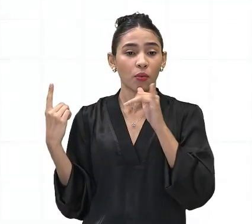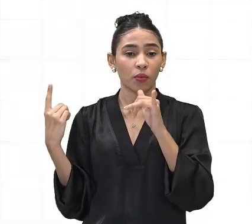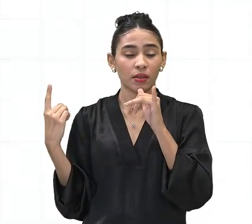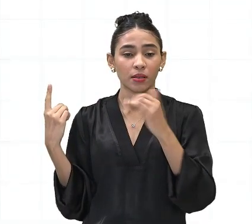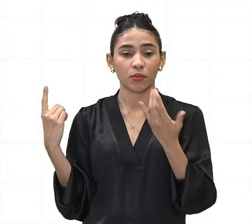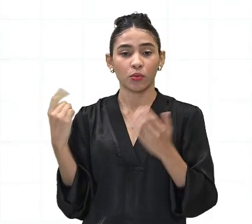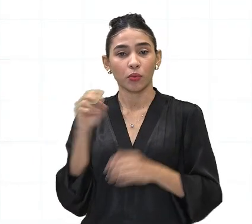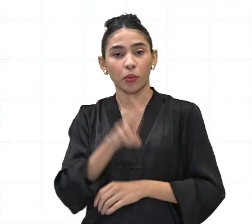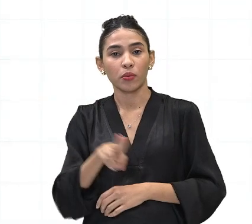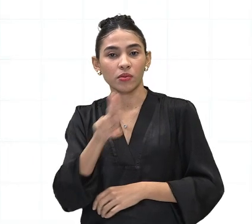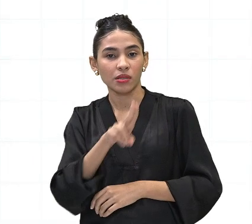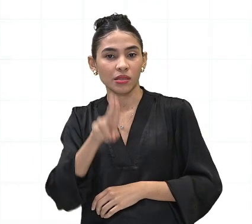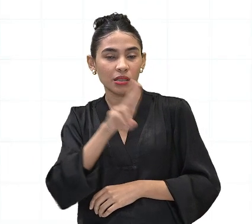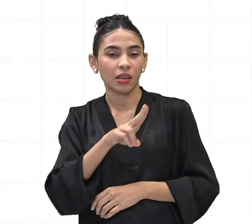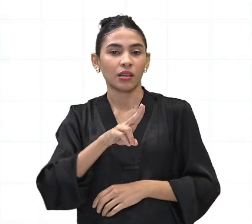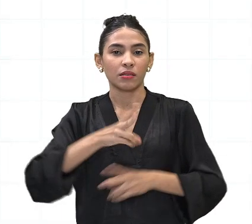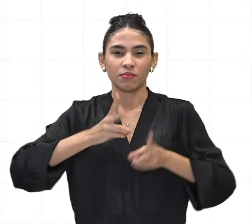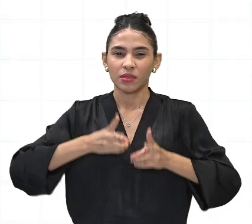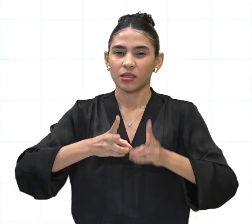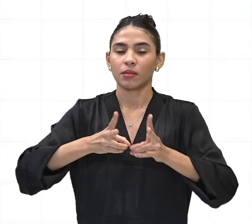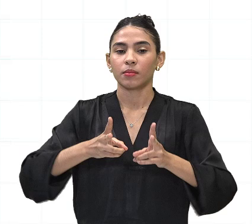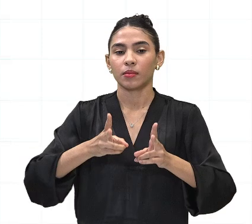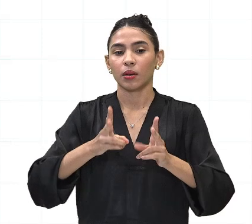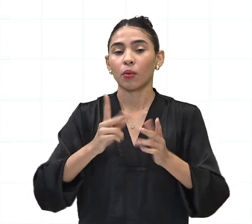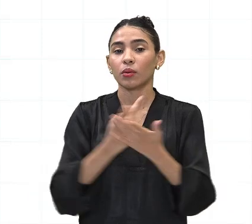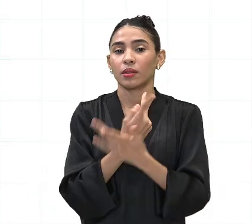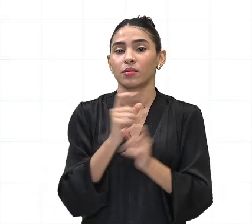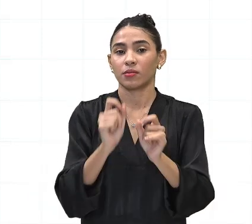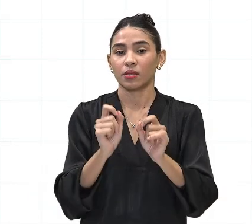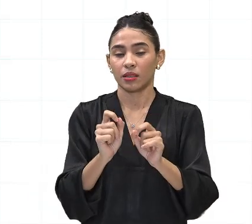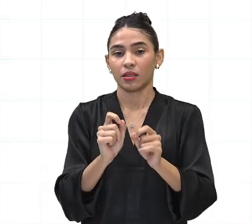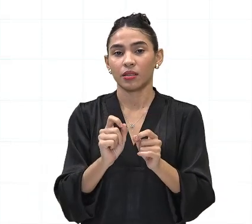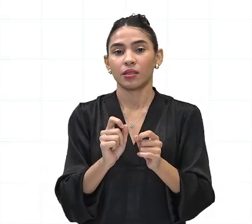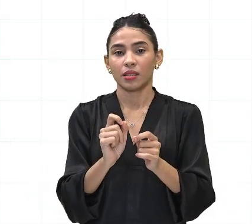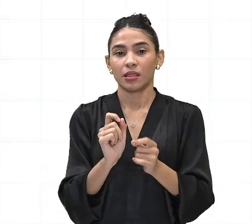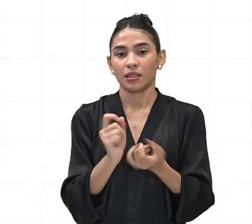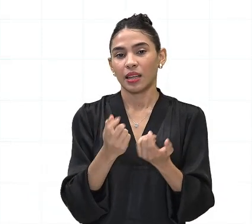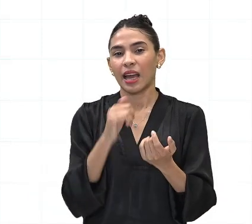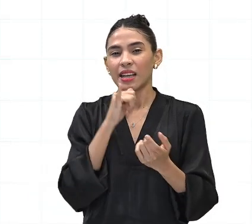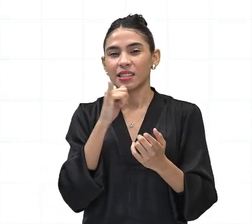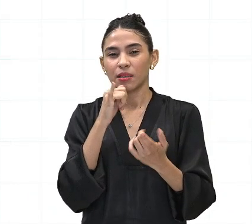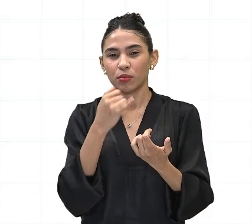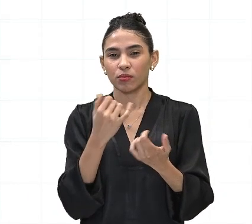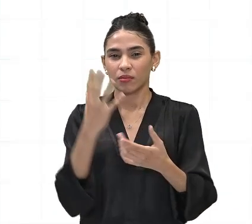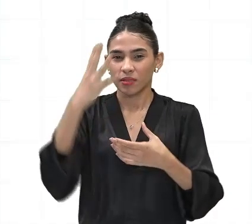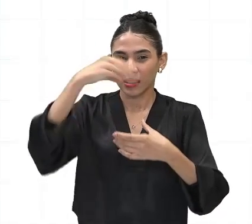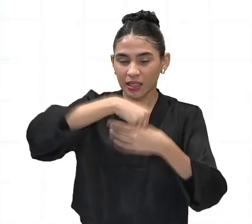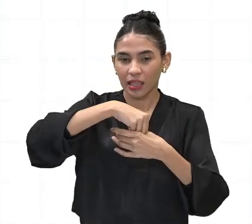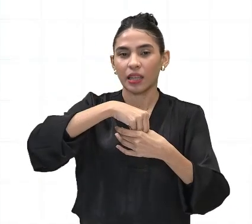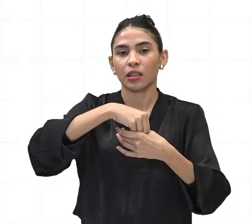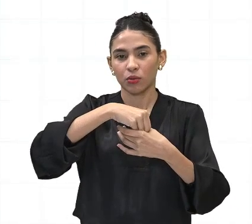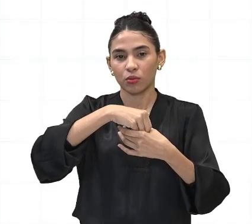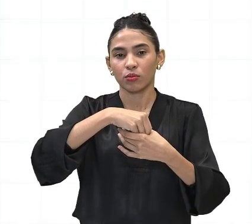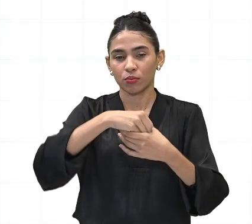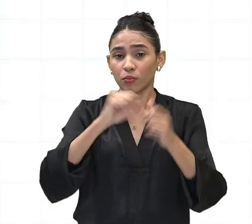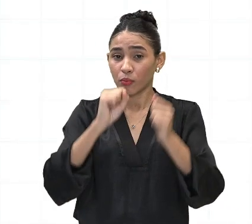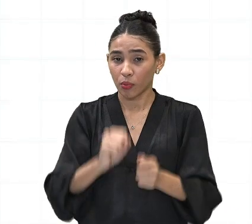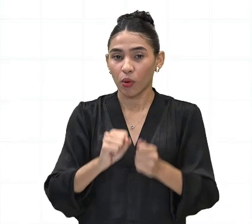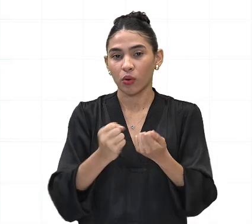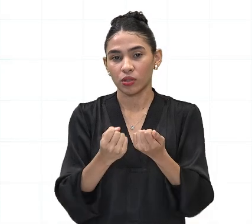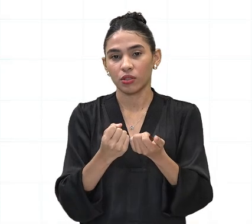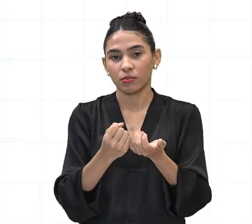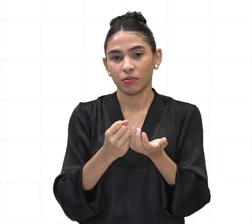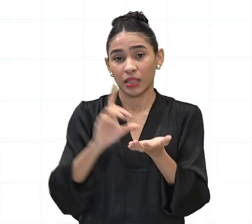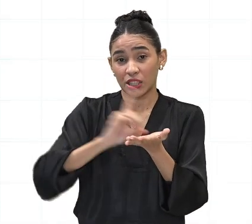uso constante, ela acaba sendo agregada. Depende muito de quem usar e de como vai usar.